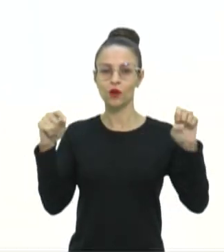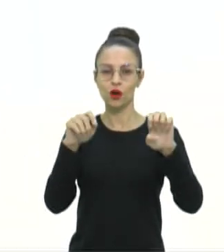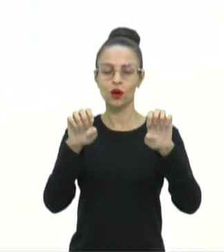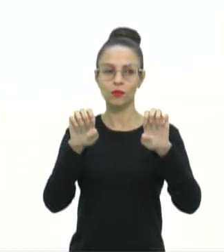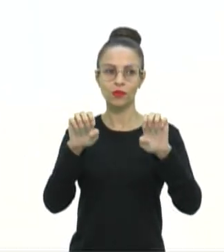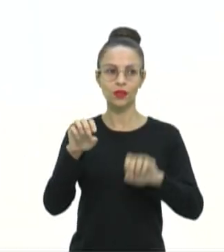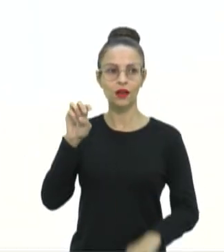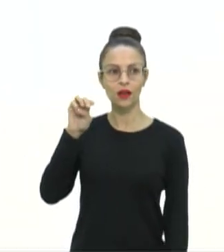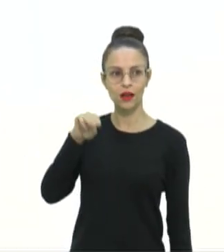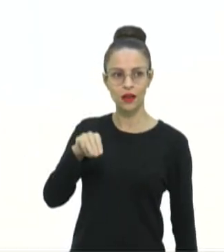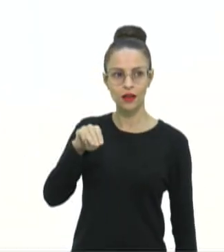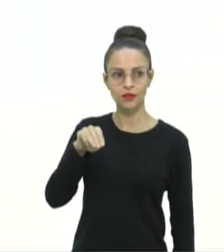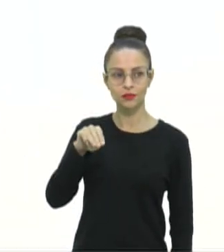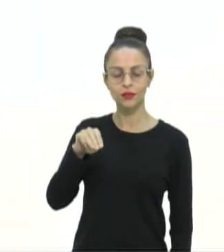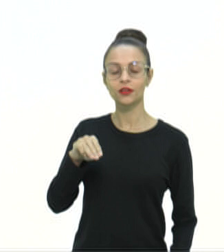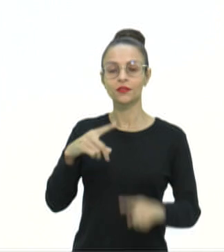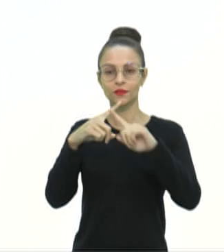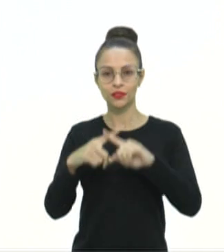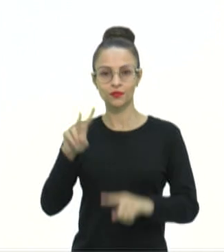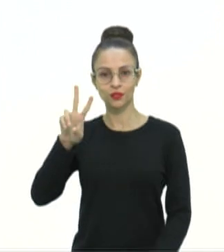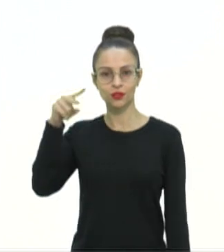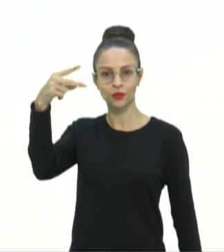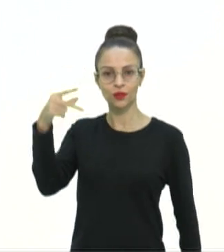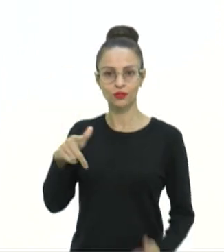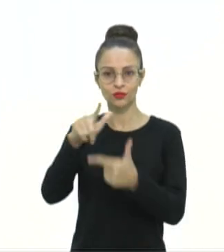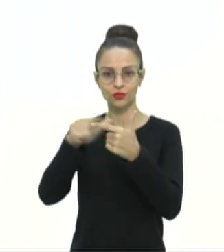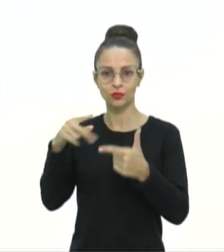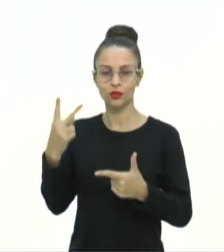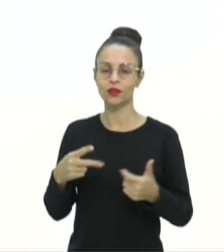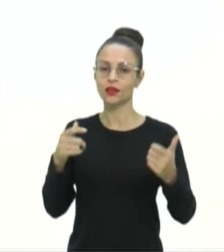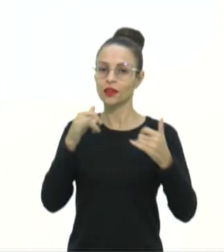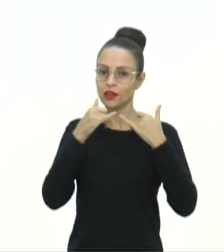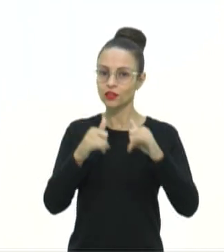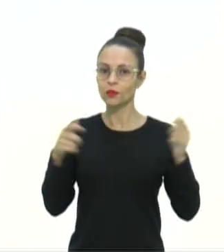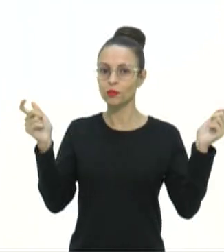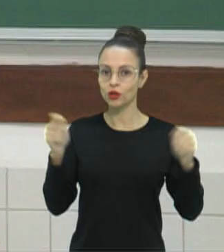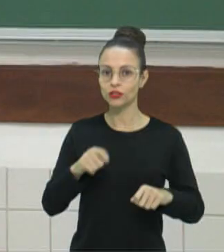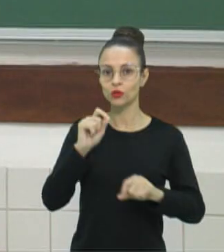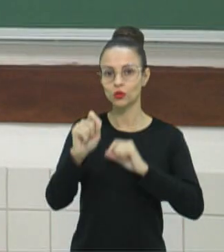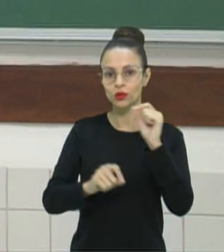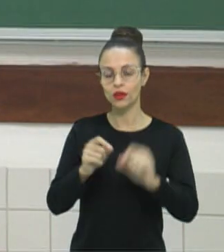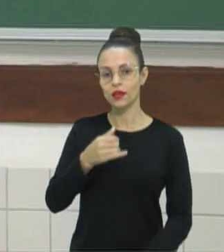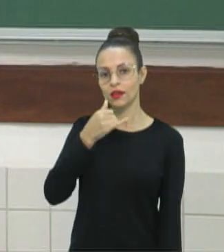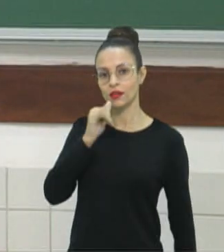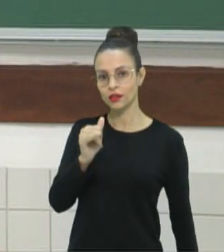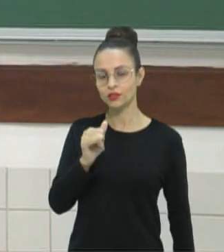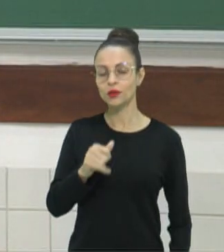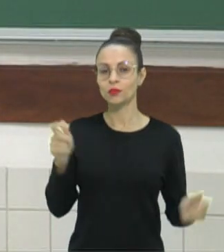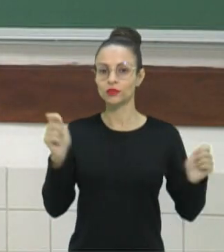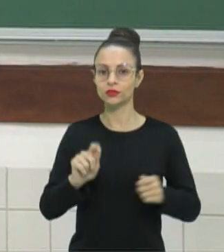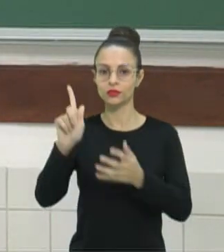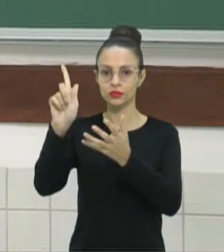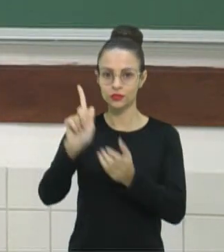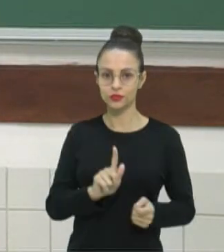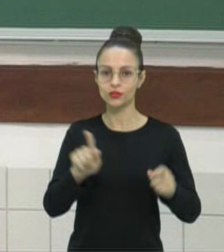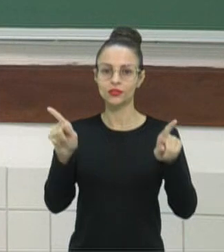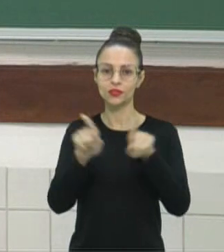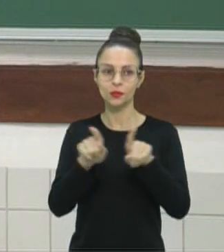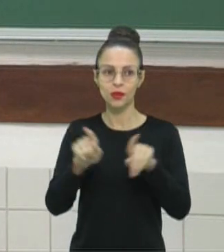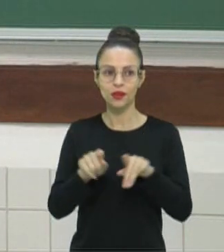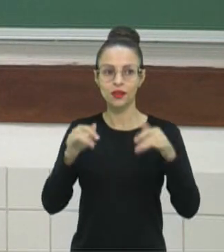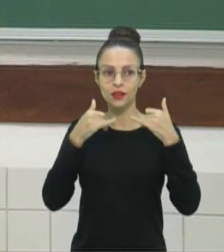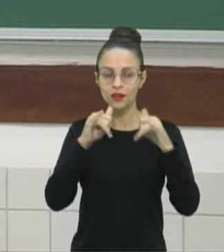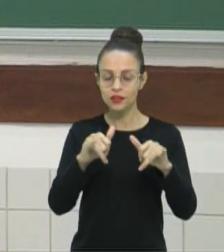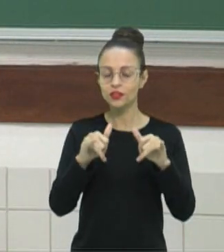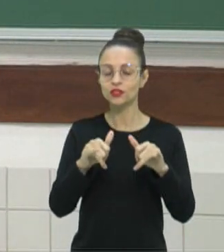vezes velocidade ao quadrado sobre 2. Nós falamos sobre as energias potenciais, que seria a energia potencial gravitacional, e também nós falamos